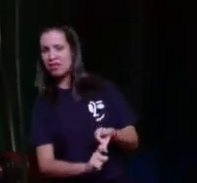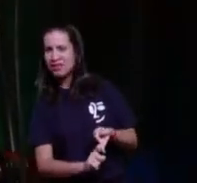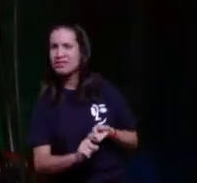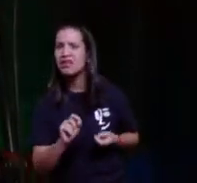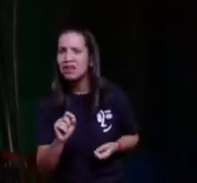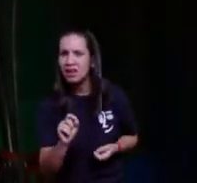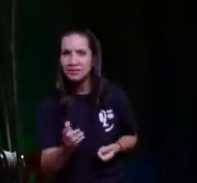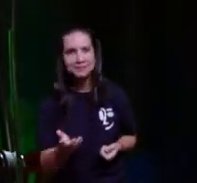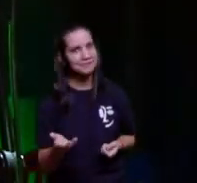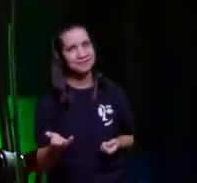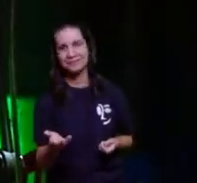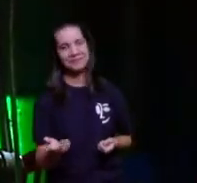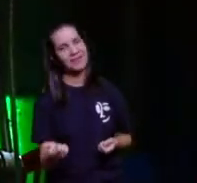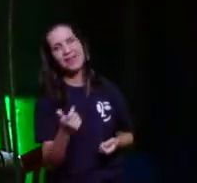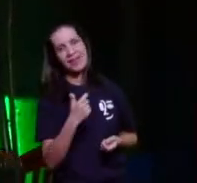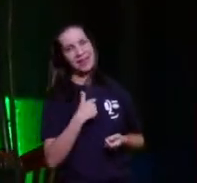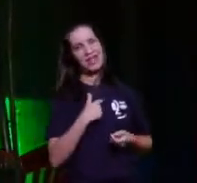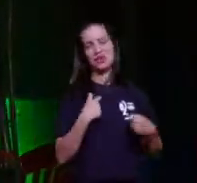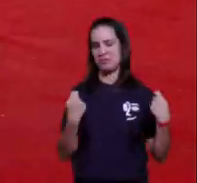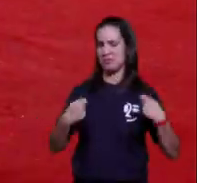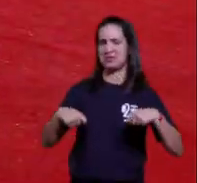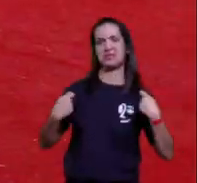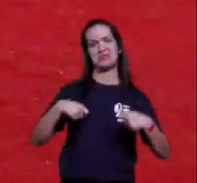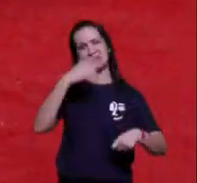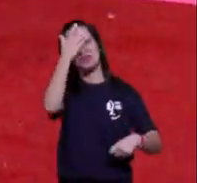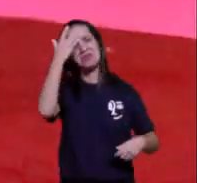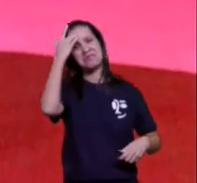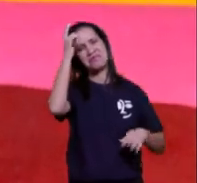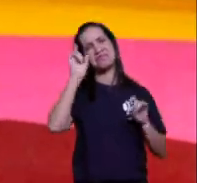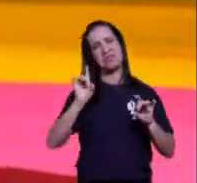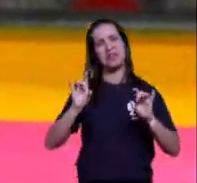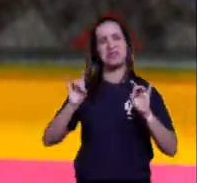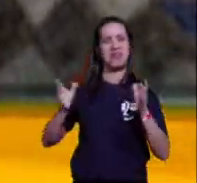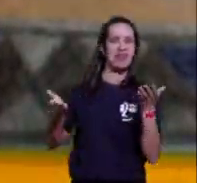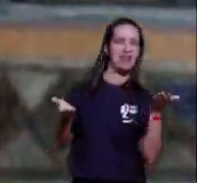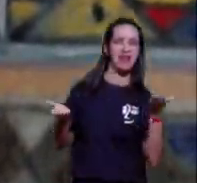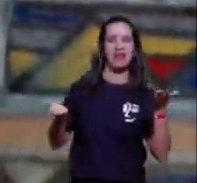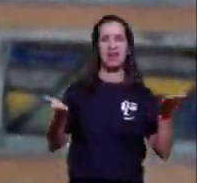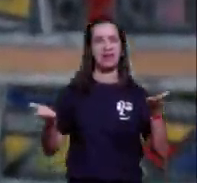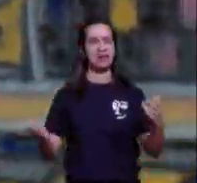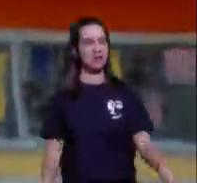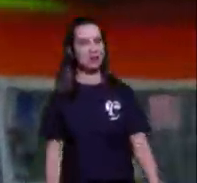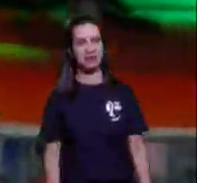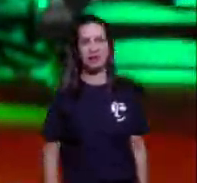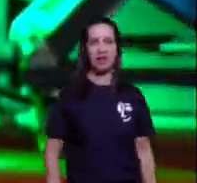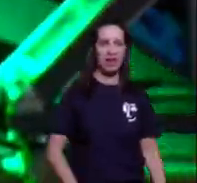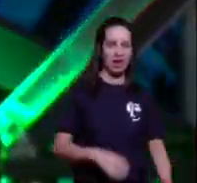Sou foda e mereço cada notado seu. A botriza me ronda,